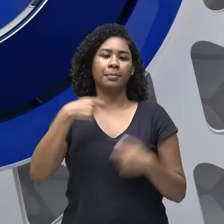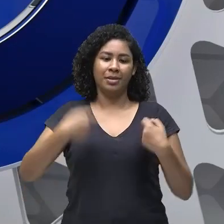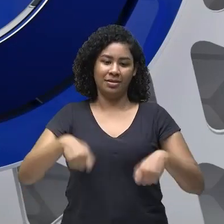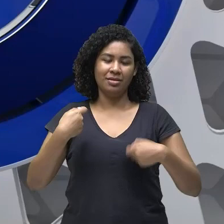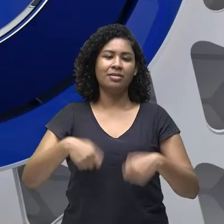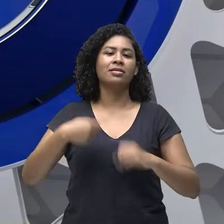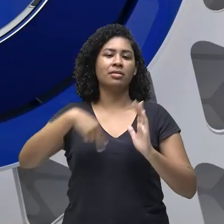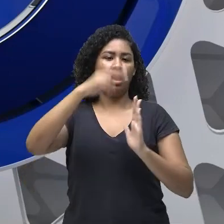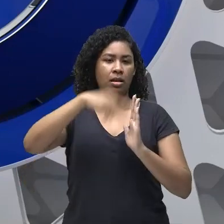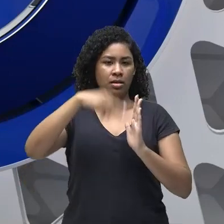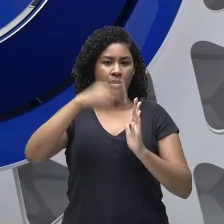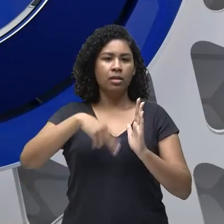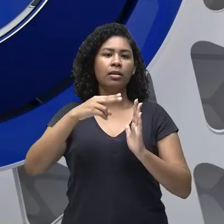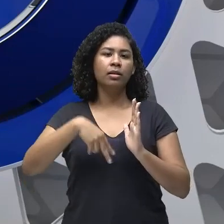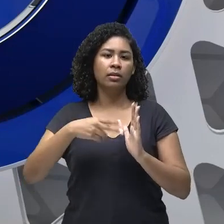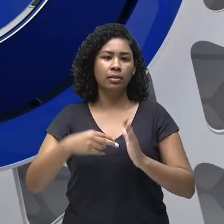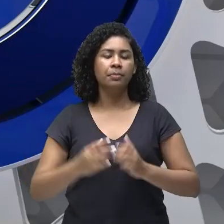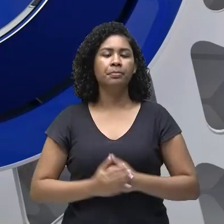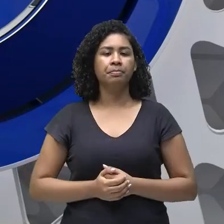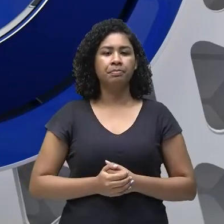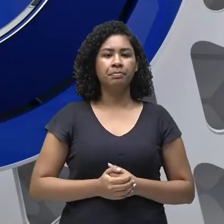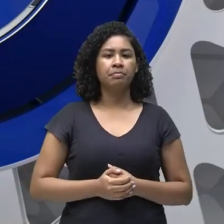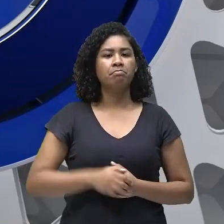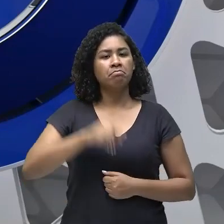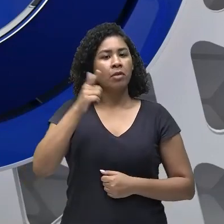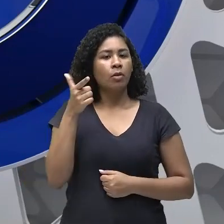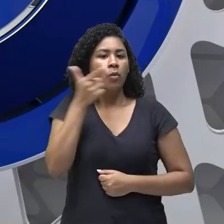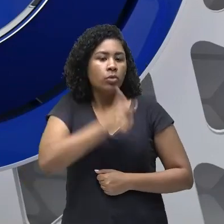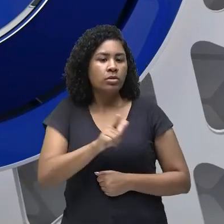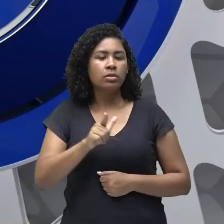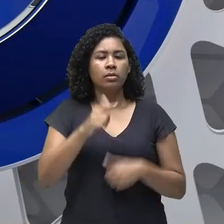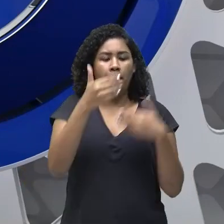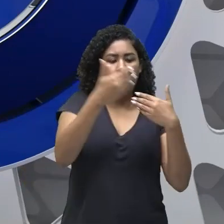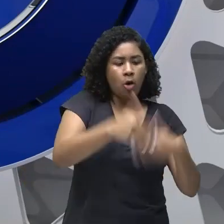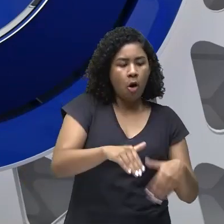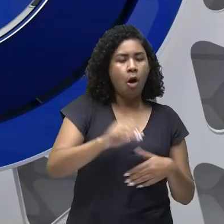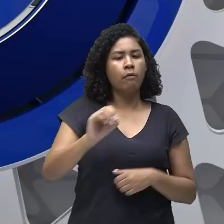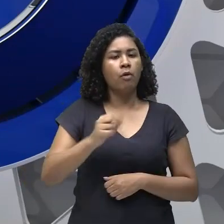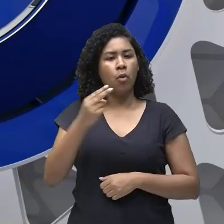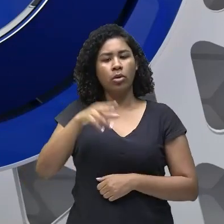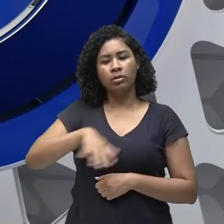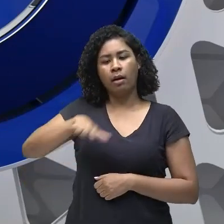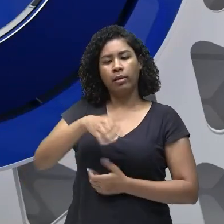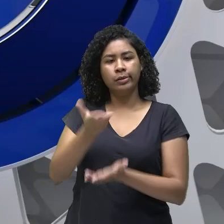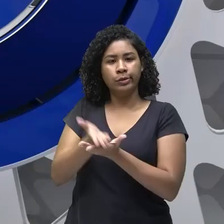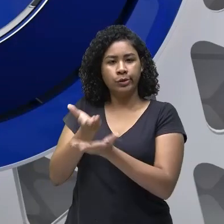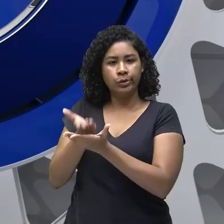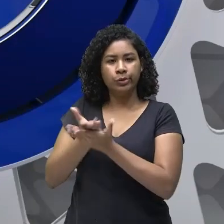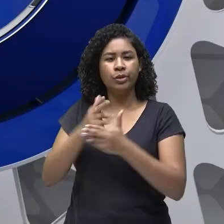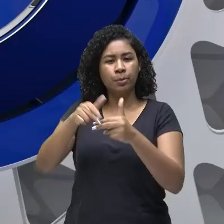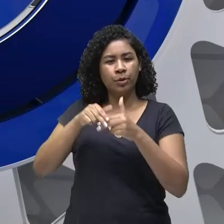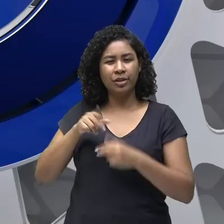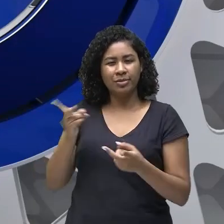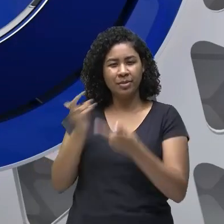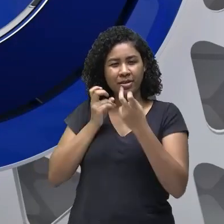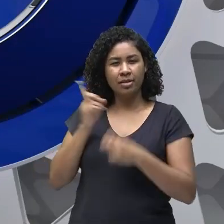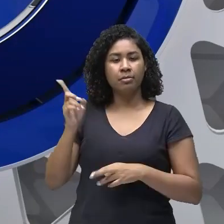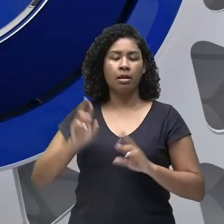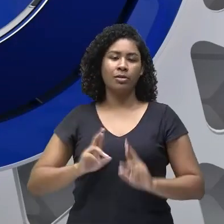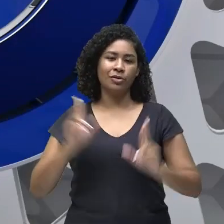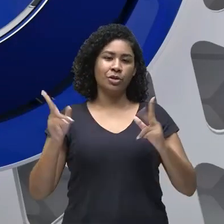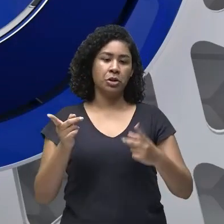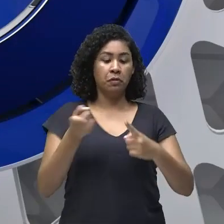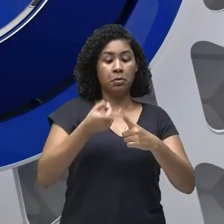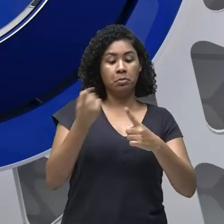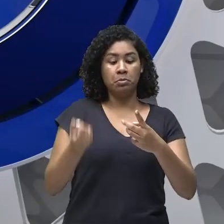para resolver uma questão, para uma prova, para sua vida acadêmica. Então, essa é a diferença da Extensive